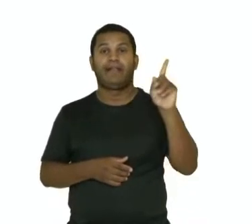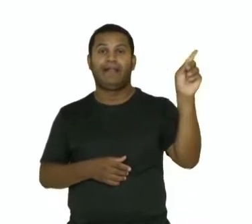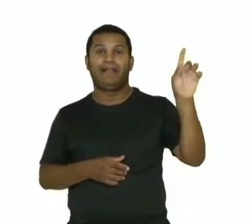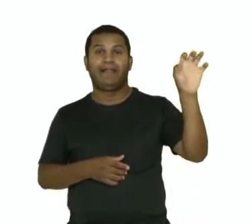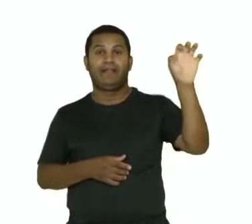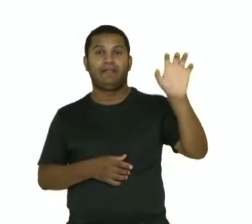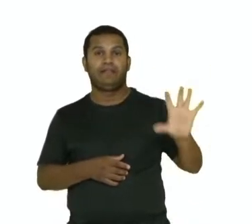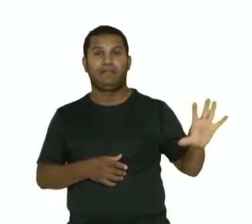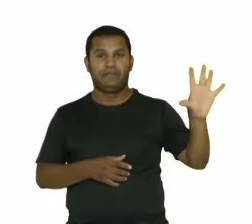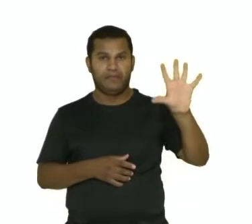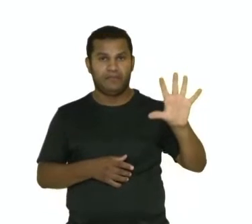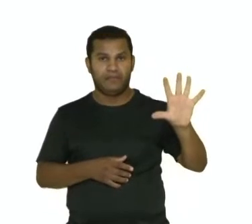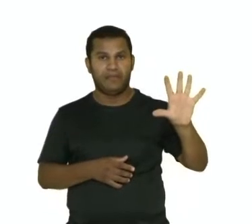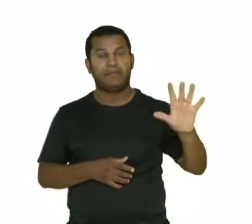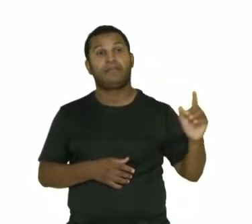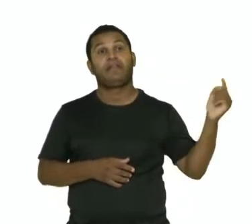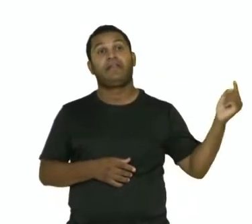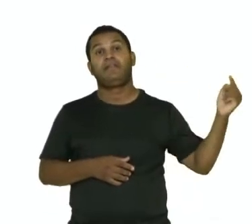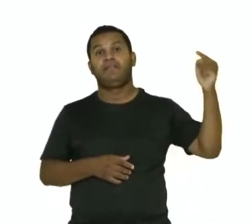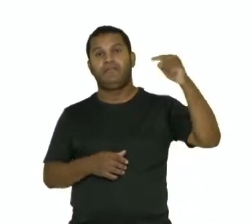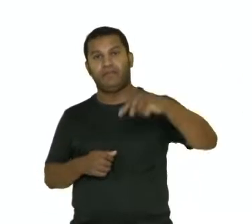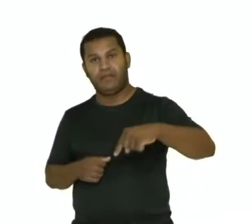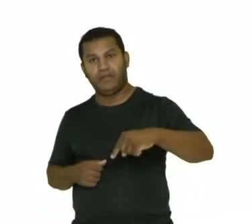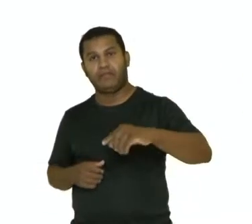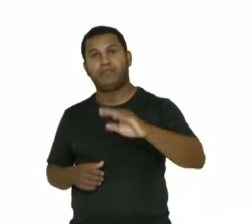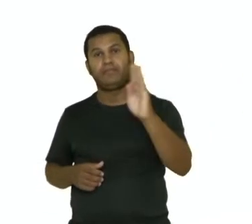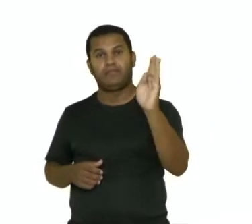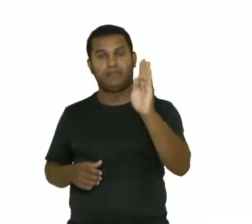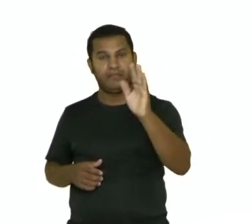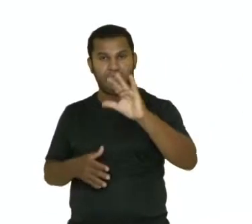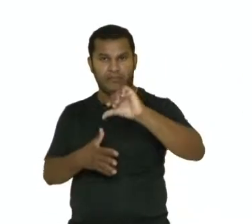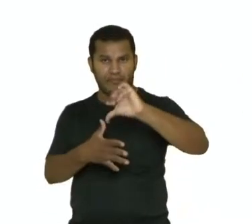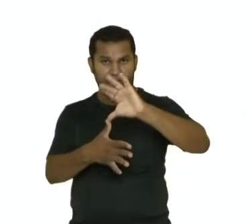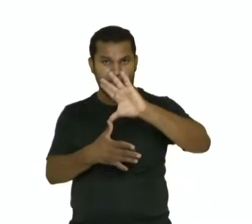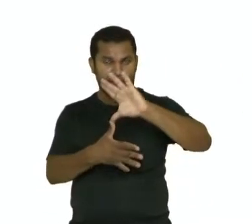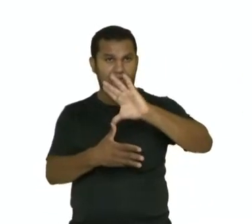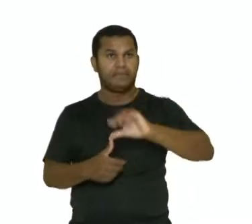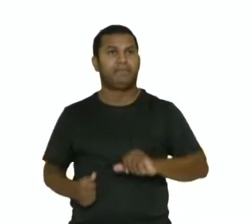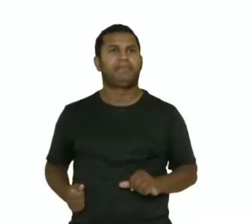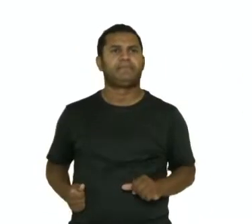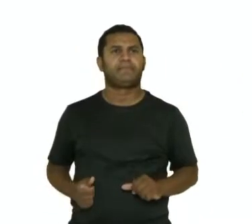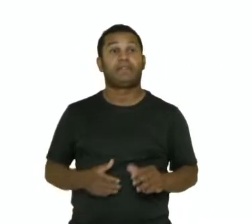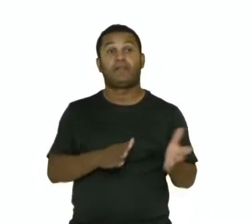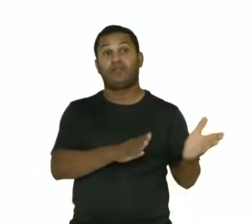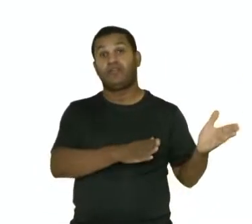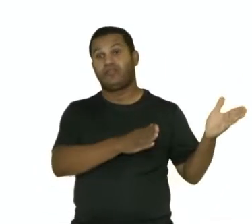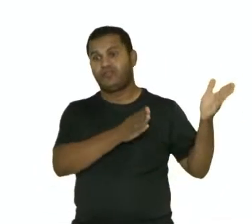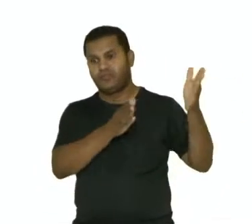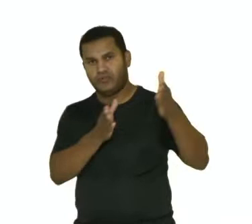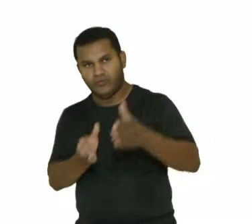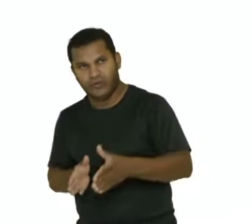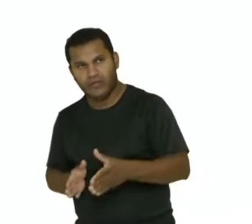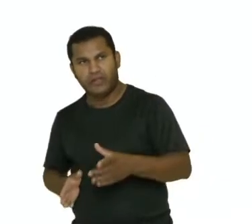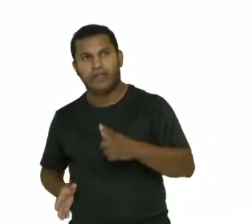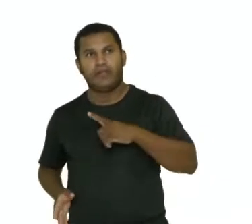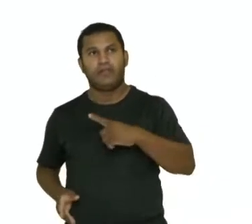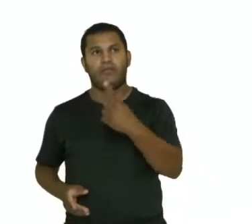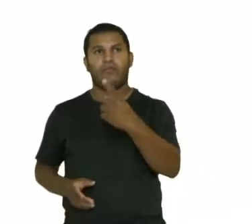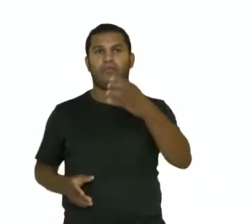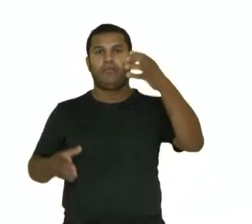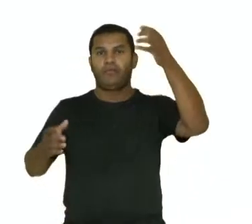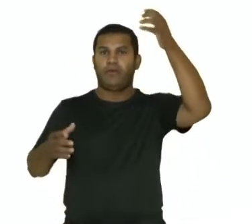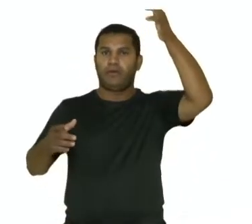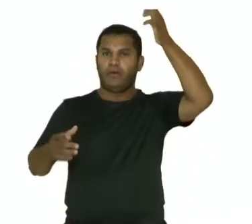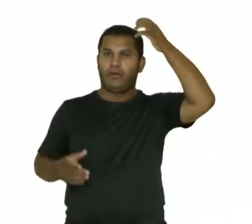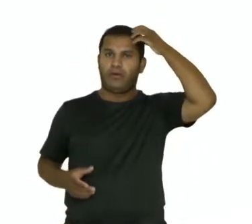chegado ao território Inca antes mesmo dos europeus. O imperador Inca Huayna Capac